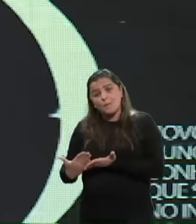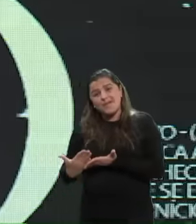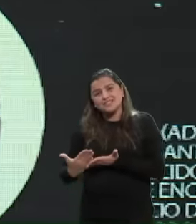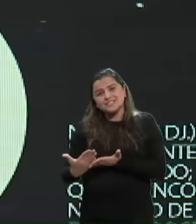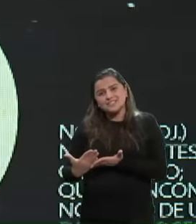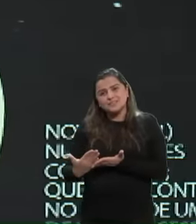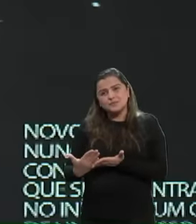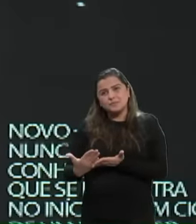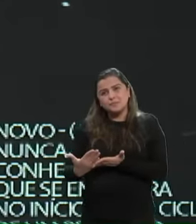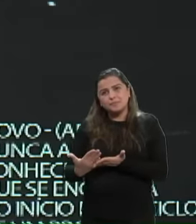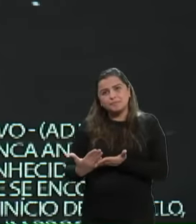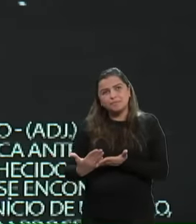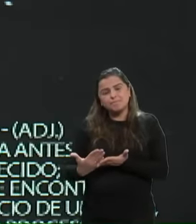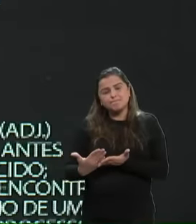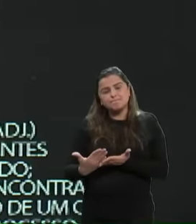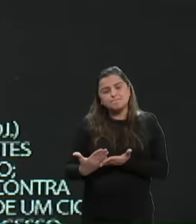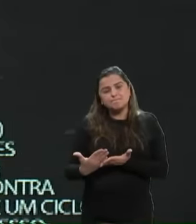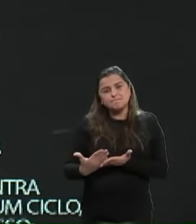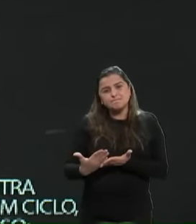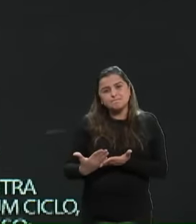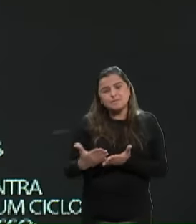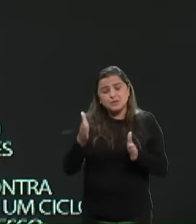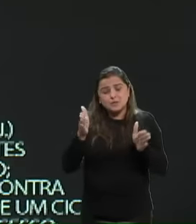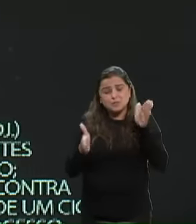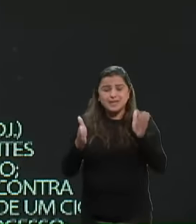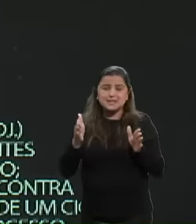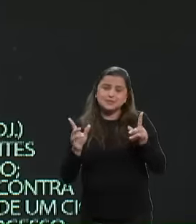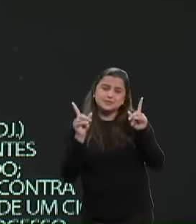começa uma fase difícil.